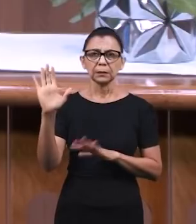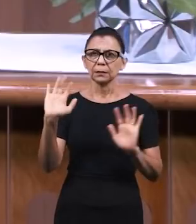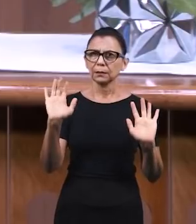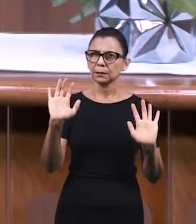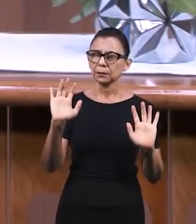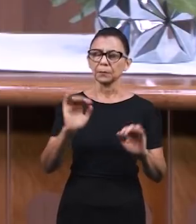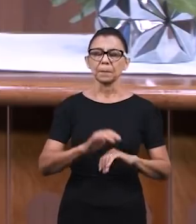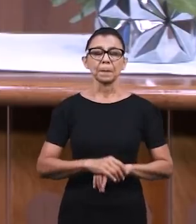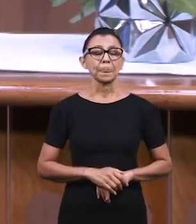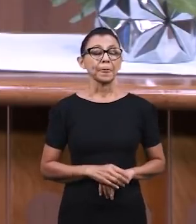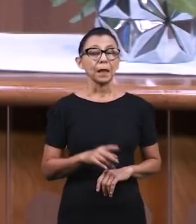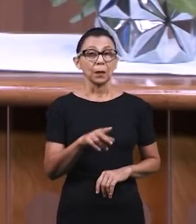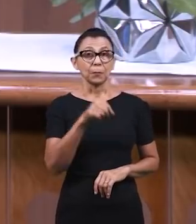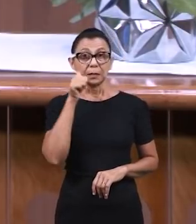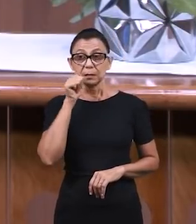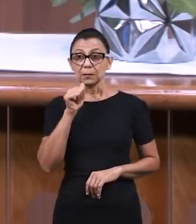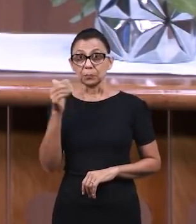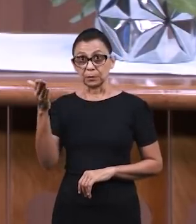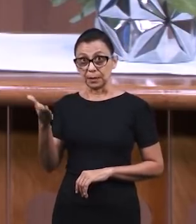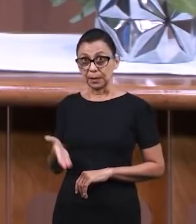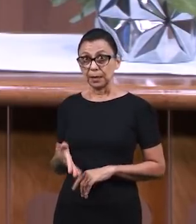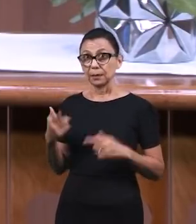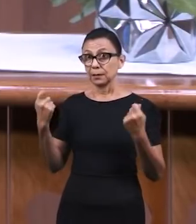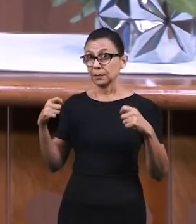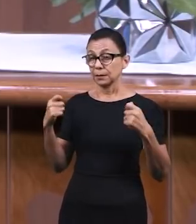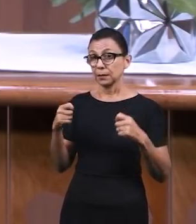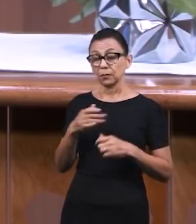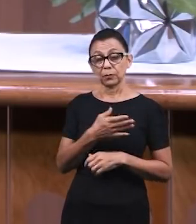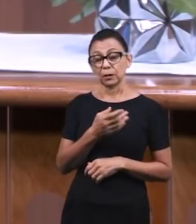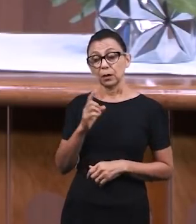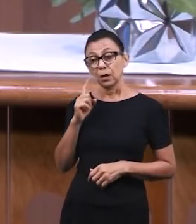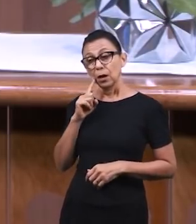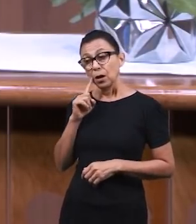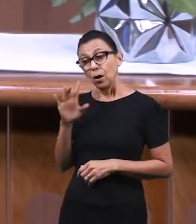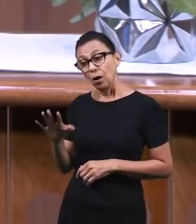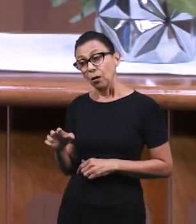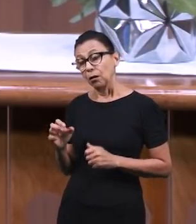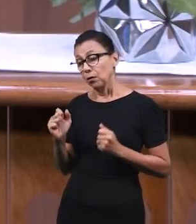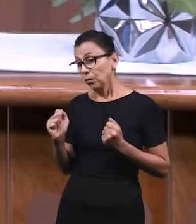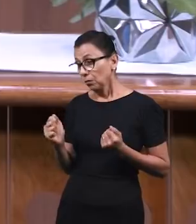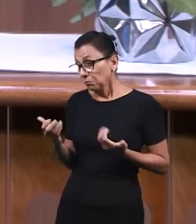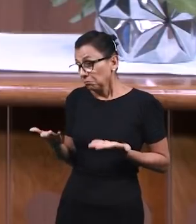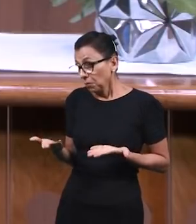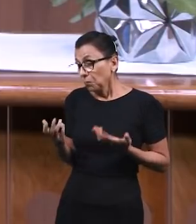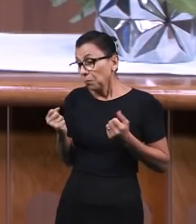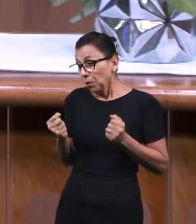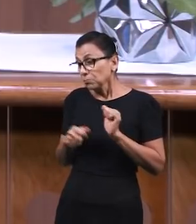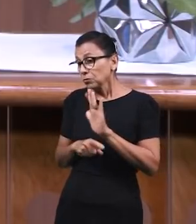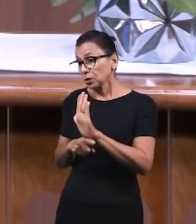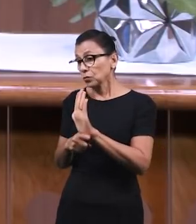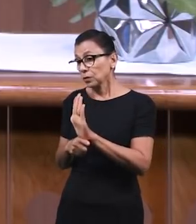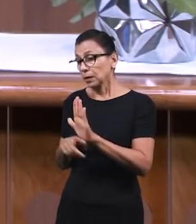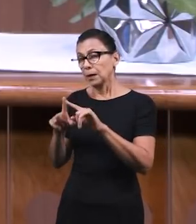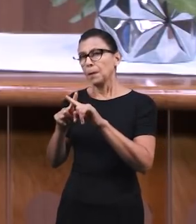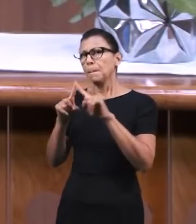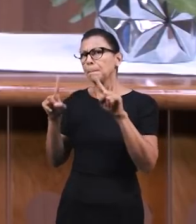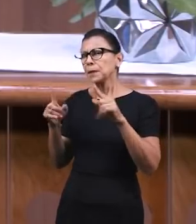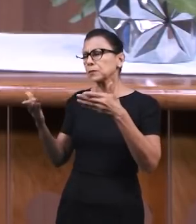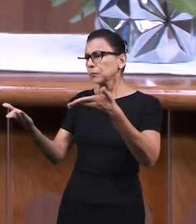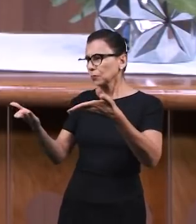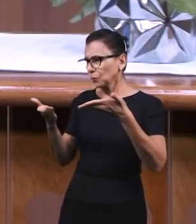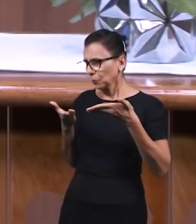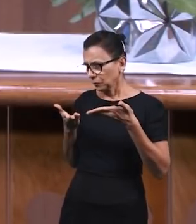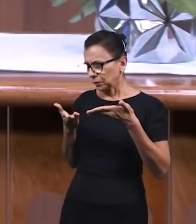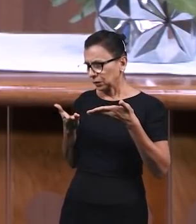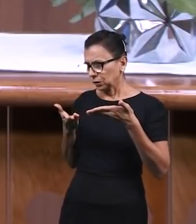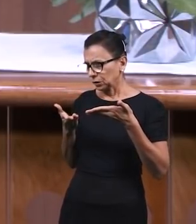ciência. Mas a necessidade daquela senhora, eu disse, olha, eu podia fazer muita coisa por você, mas eu vou te